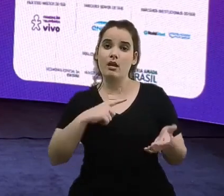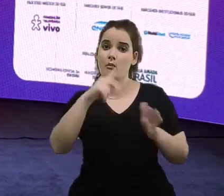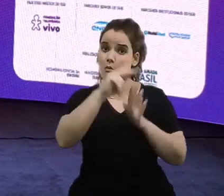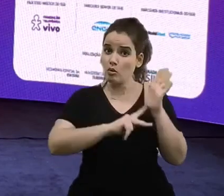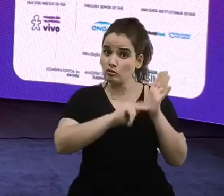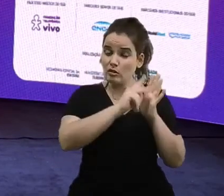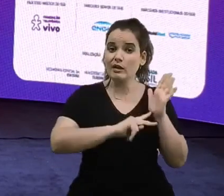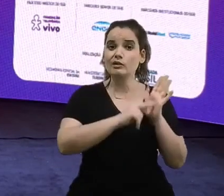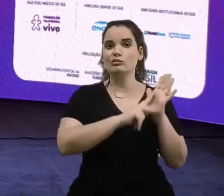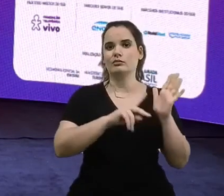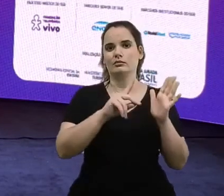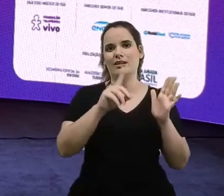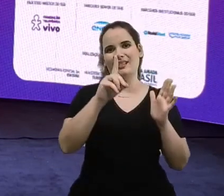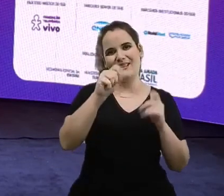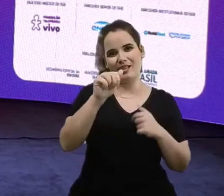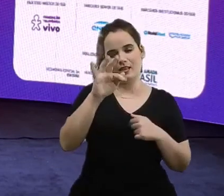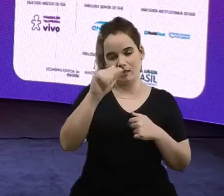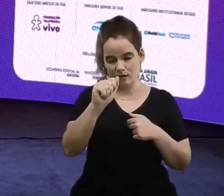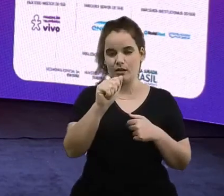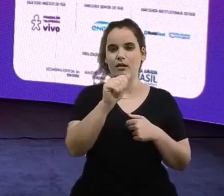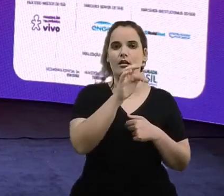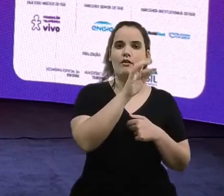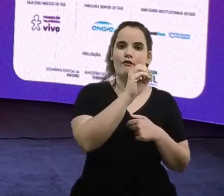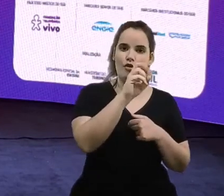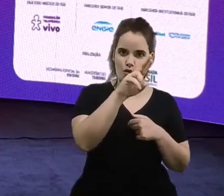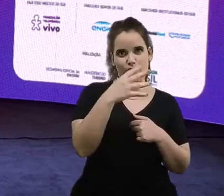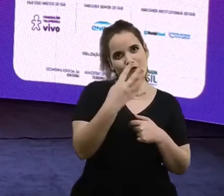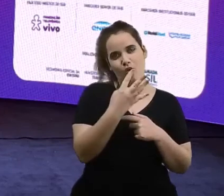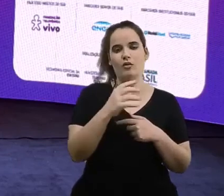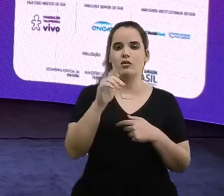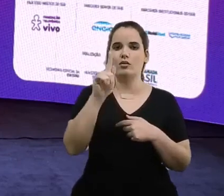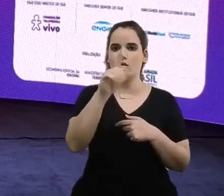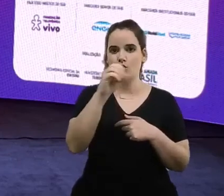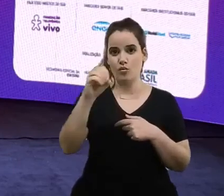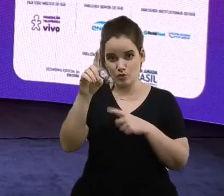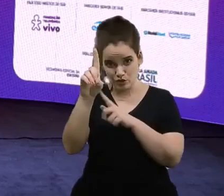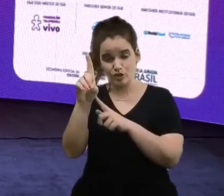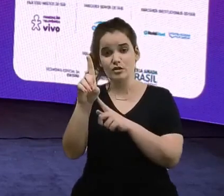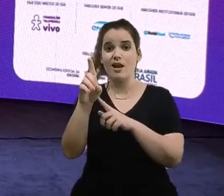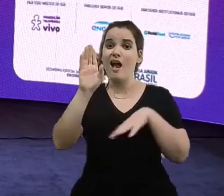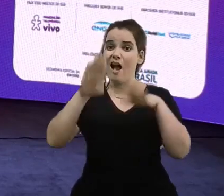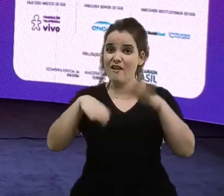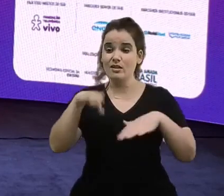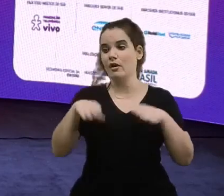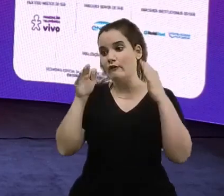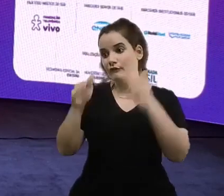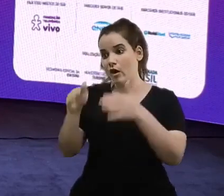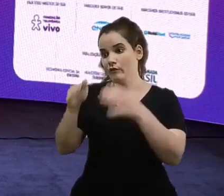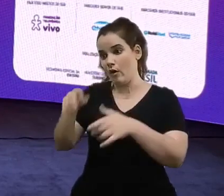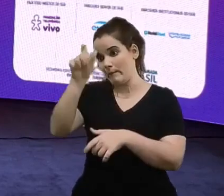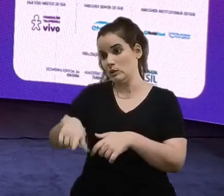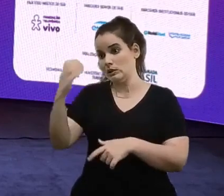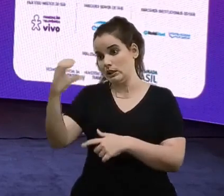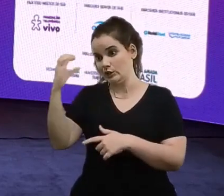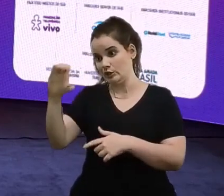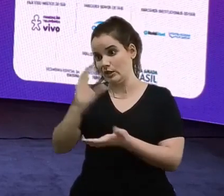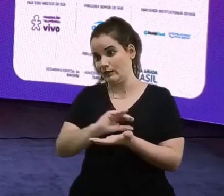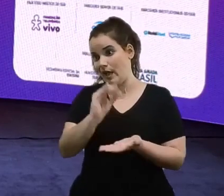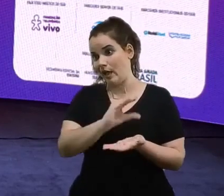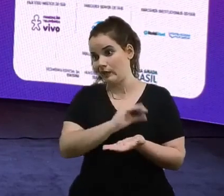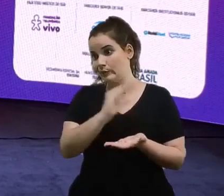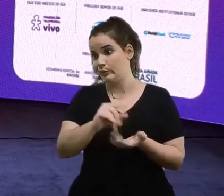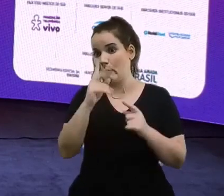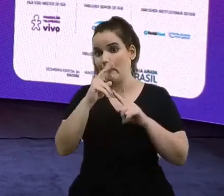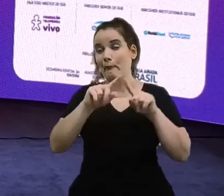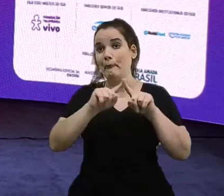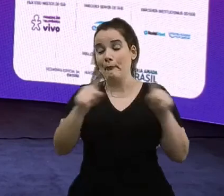eles estão atendendo mais à necessidade do cientista de dados de querer usar uma ferramenta, de usar o seu conhecimento, e acaba que se cria